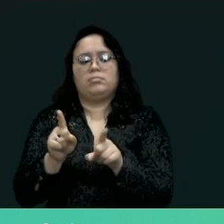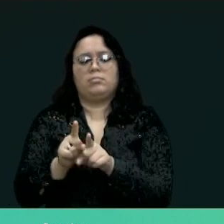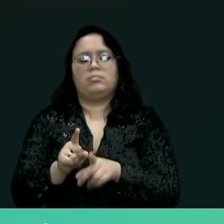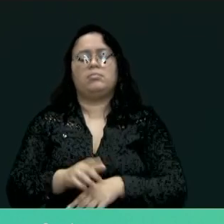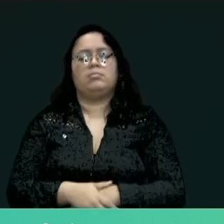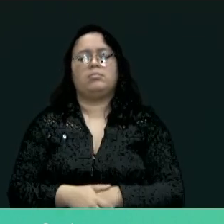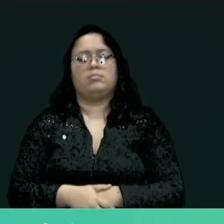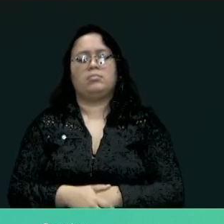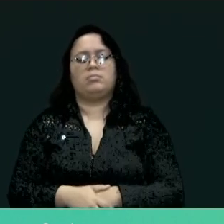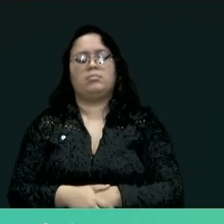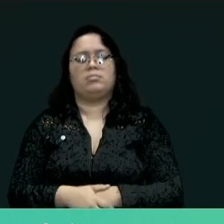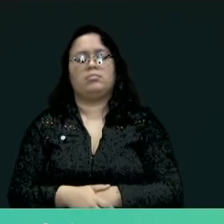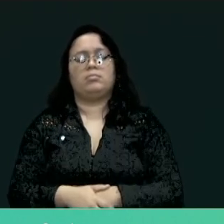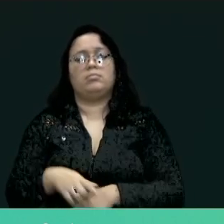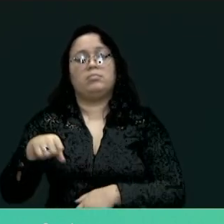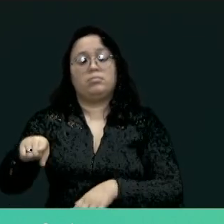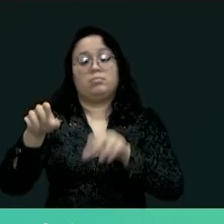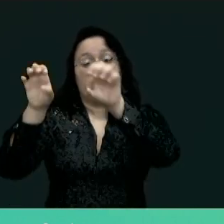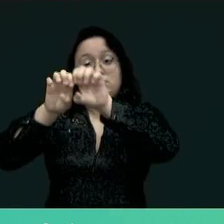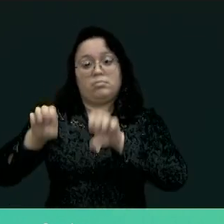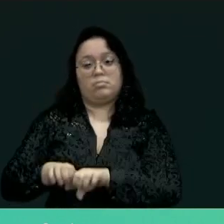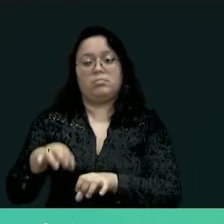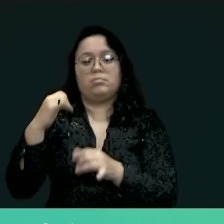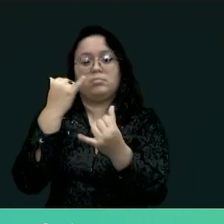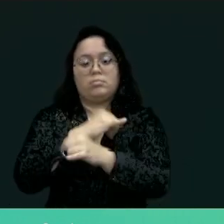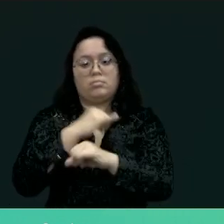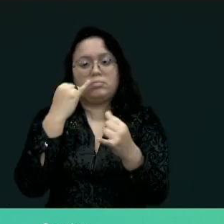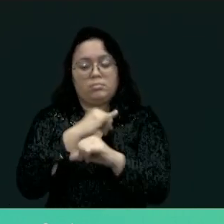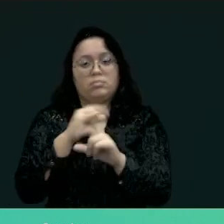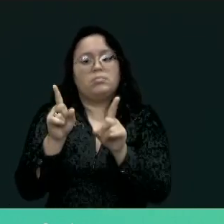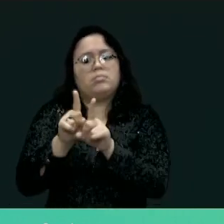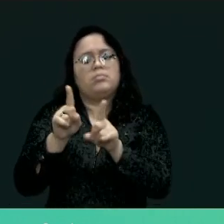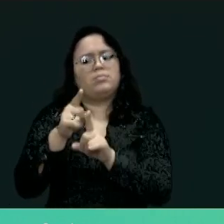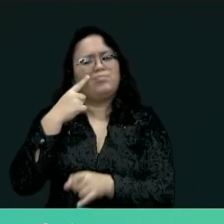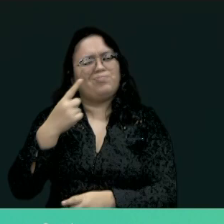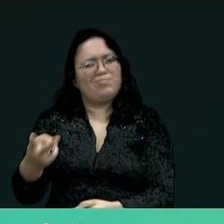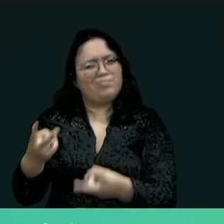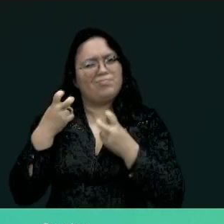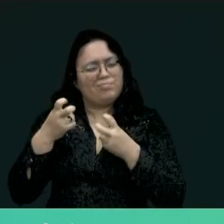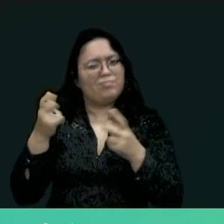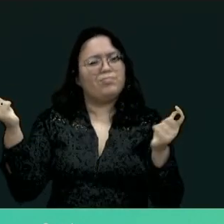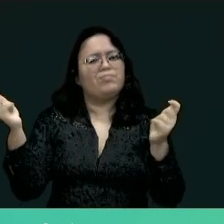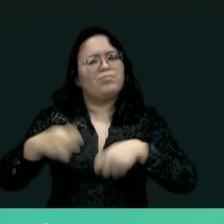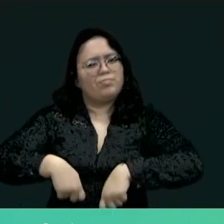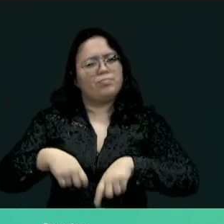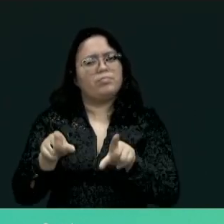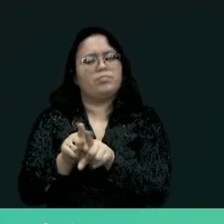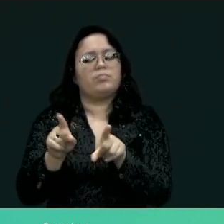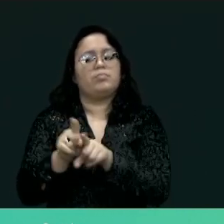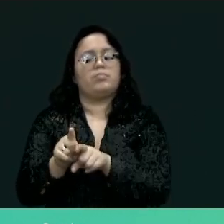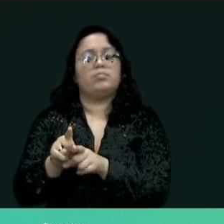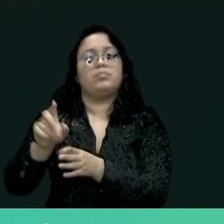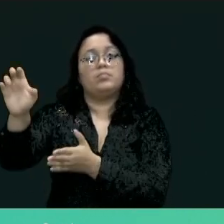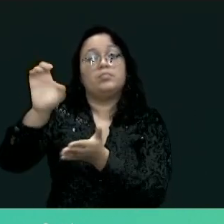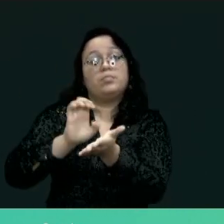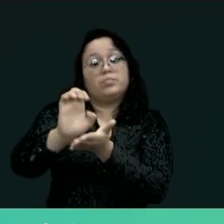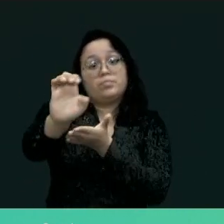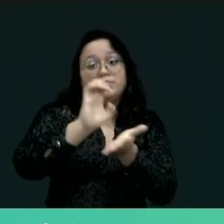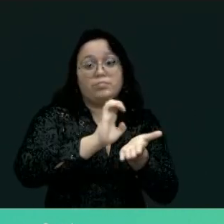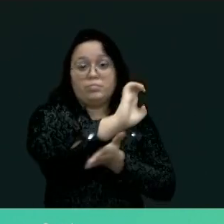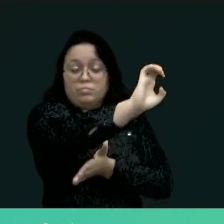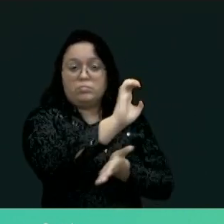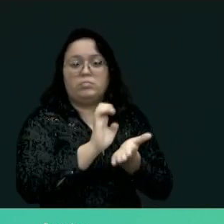de infraestrutura, com destaque para a energia. Nós temos uma possibilidade de exportação,